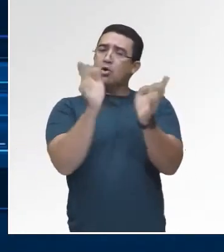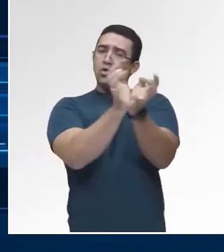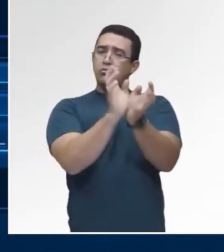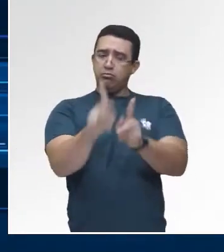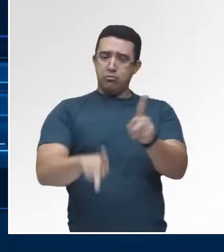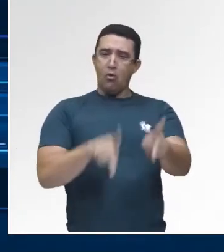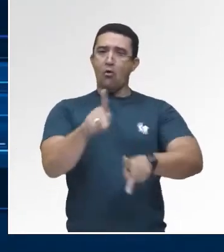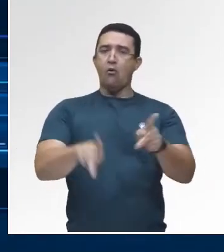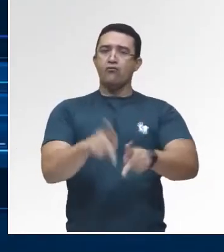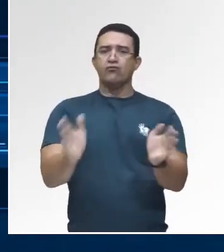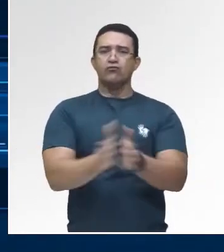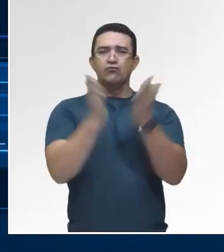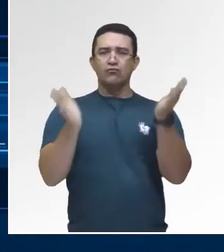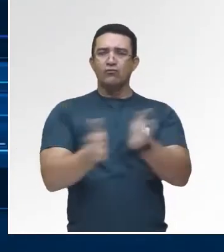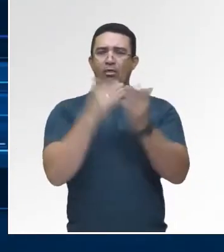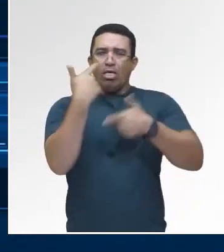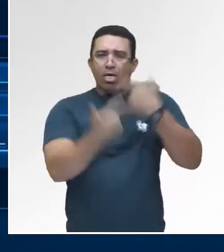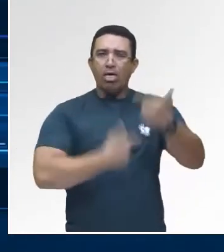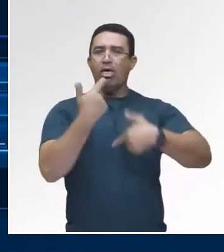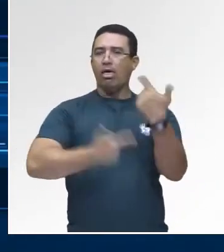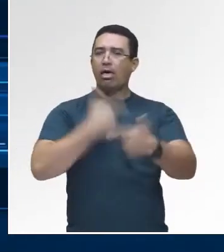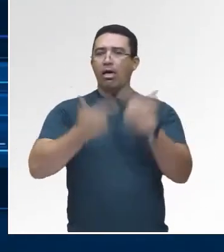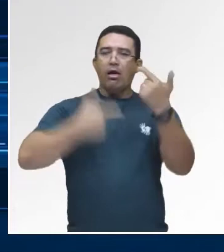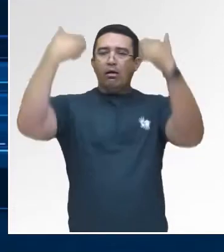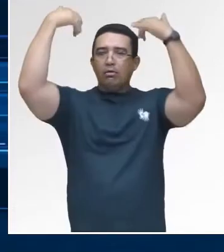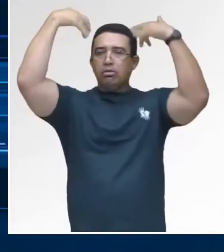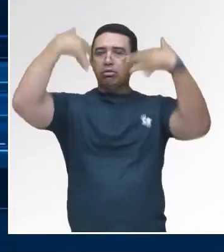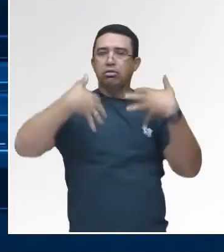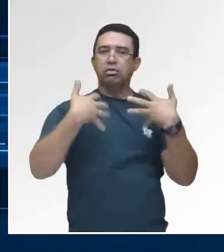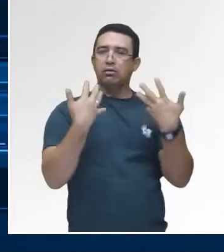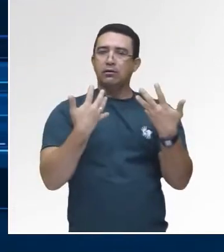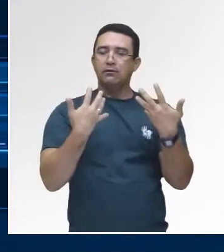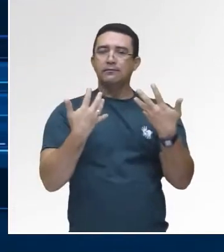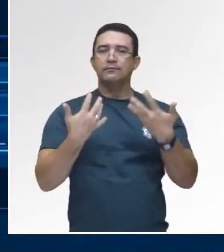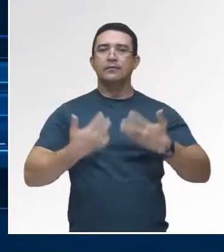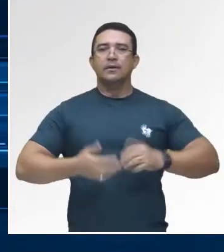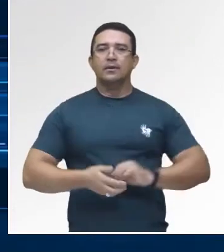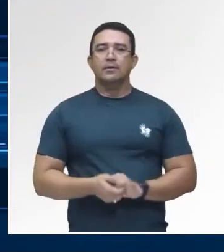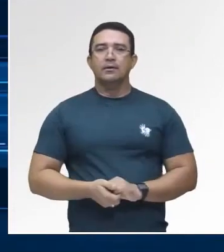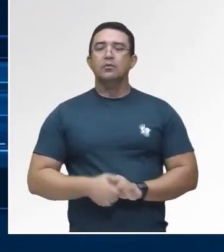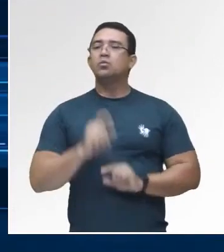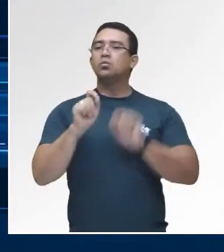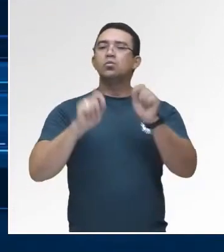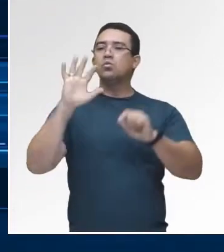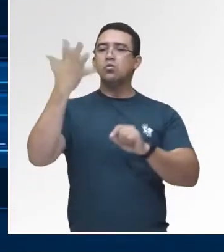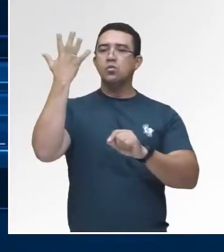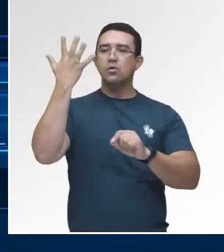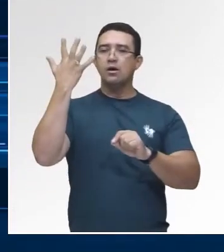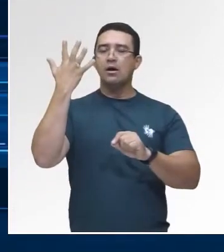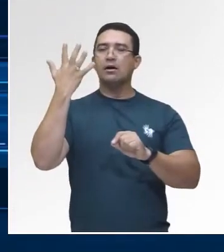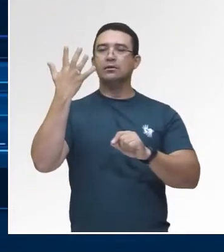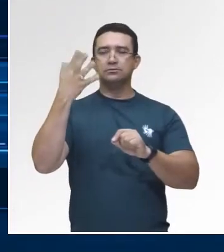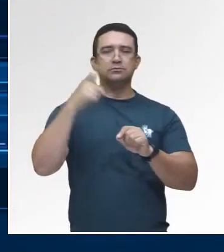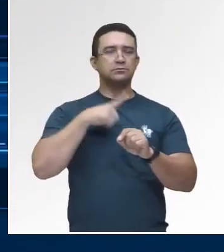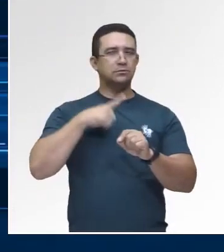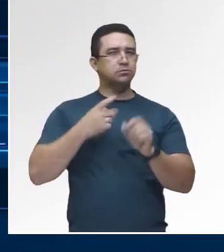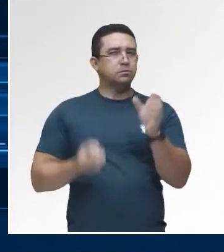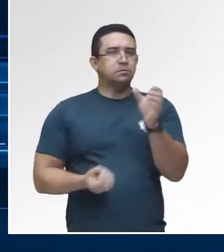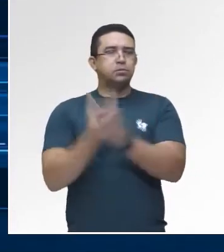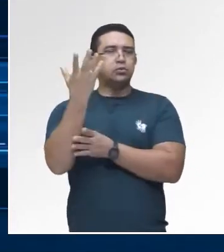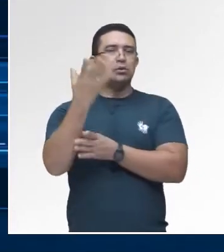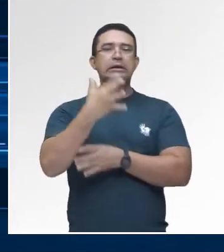que trabalhava para sustentar toda essa situação. E o que aconteceu? Aconteceu uma crise, né, na